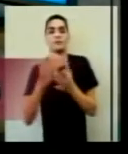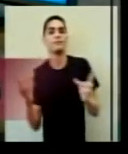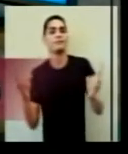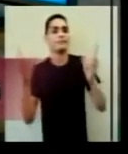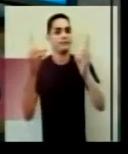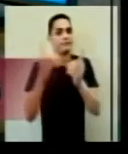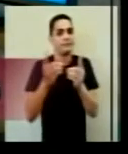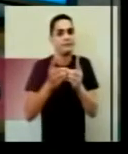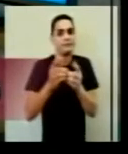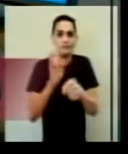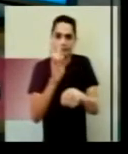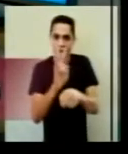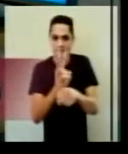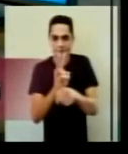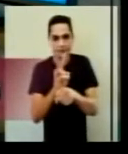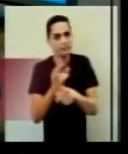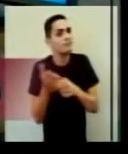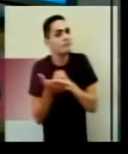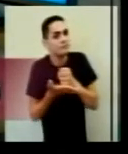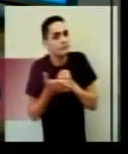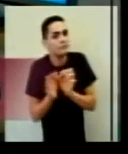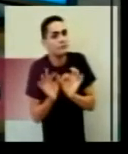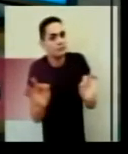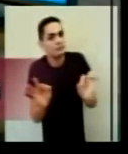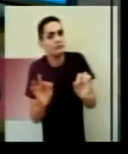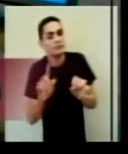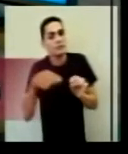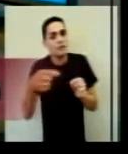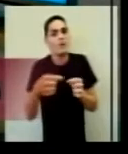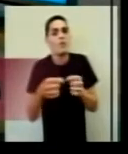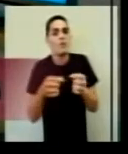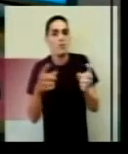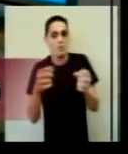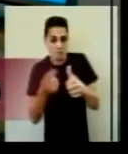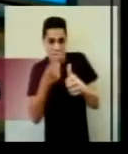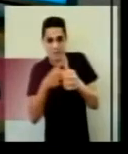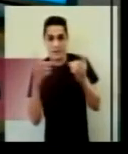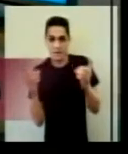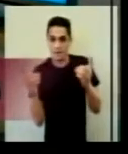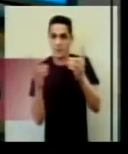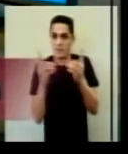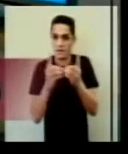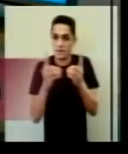frente, que tudo